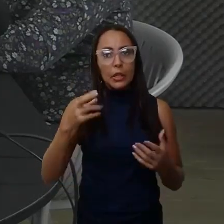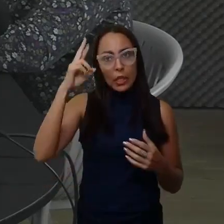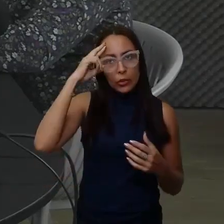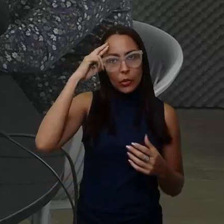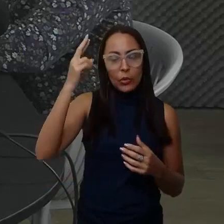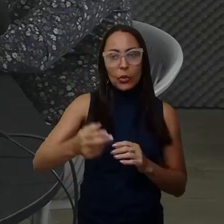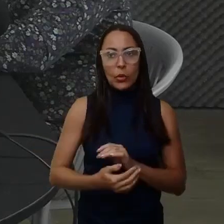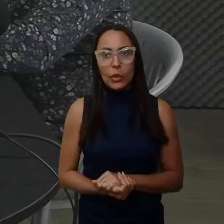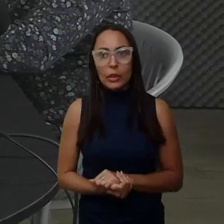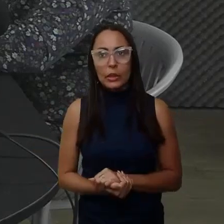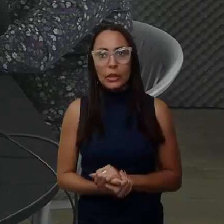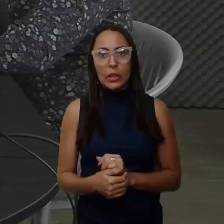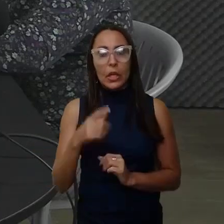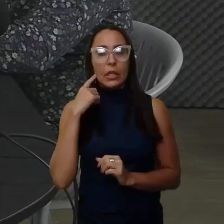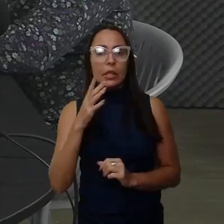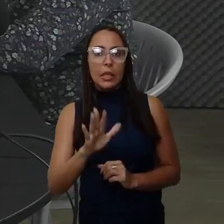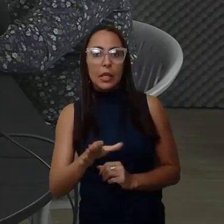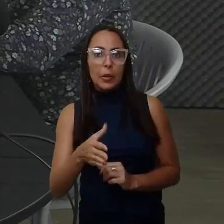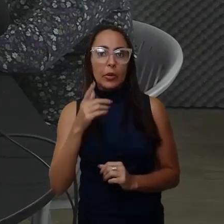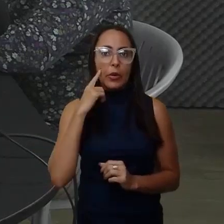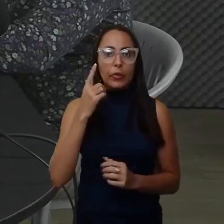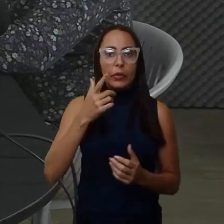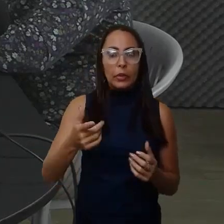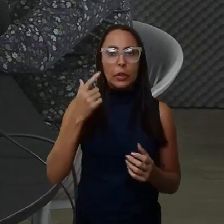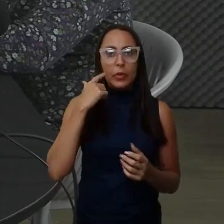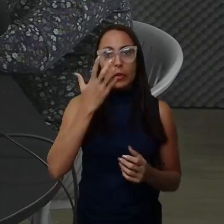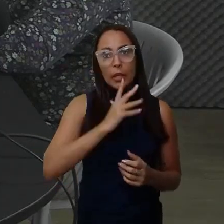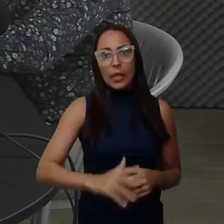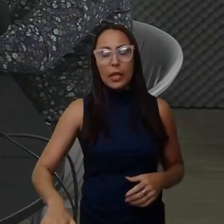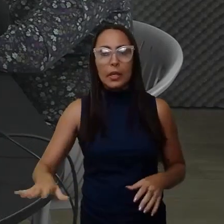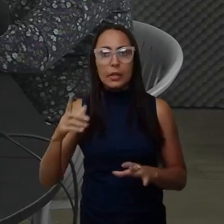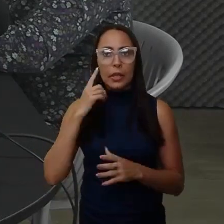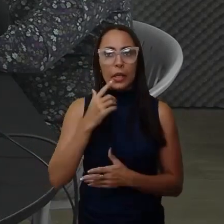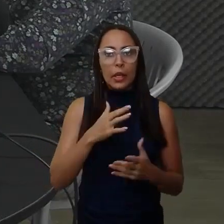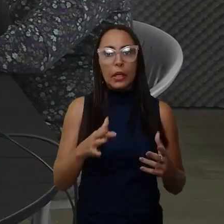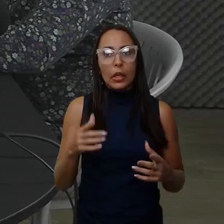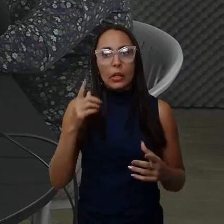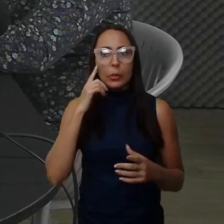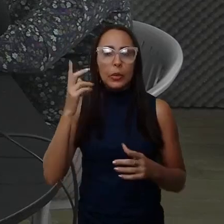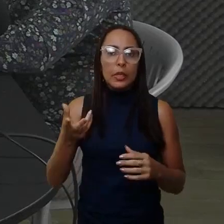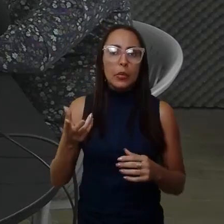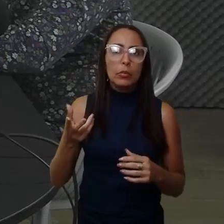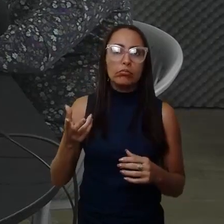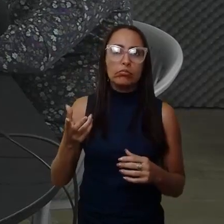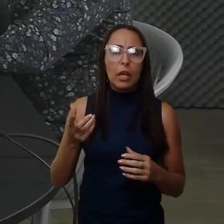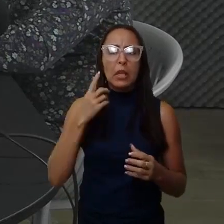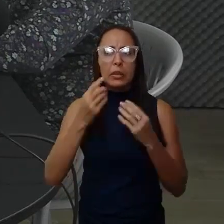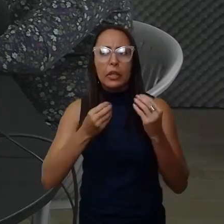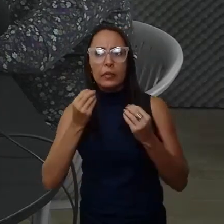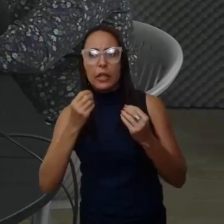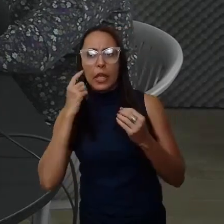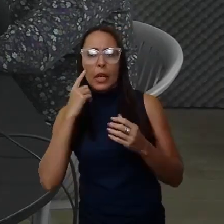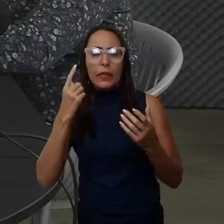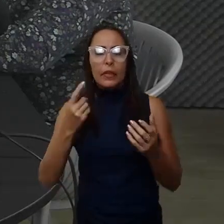dizer assim, caramba, eu vi um filme que eu acho... Quando eu vejo uma criança, por exemplo, eu digo assim, ele já assistiu tal filme assim, assim? Porque vai estrear